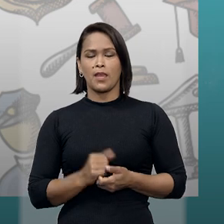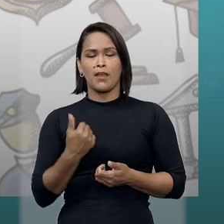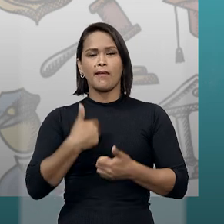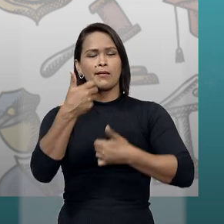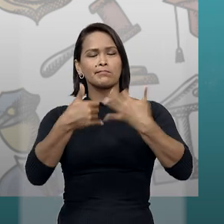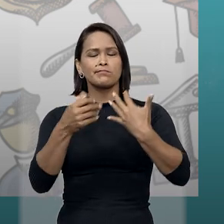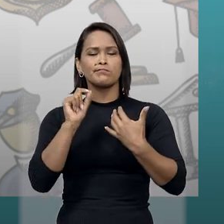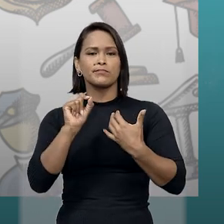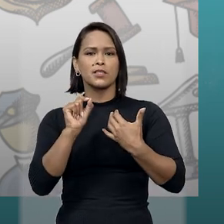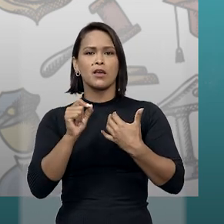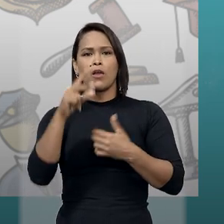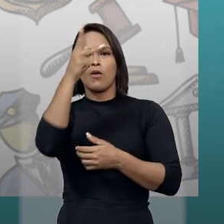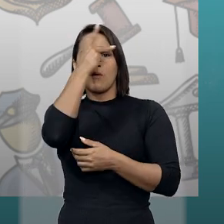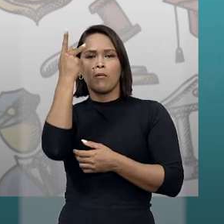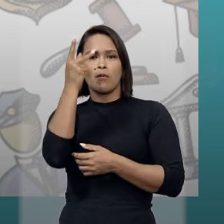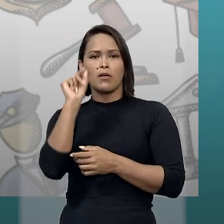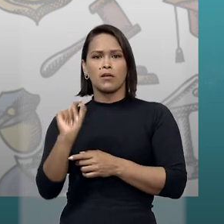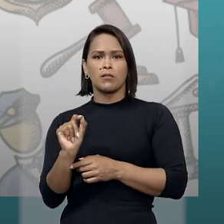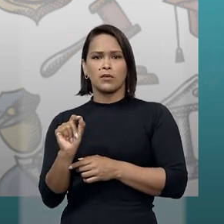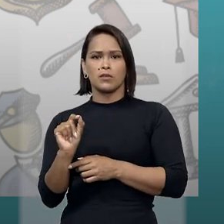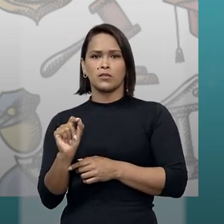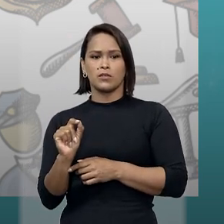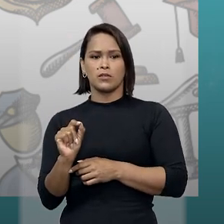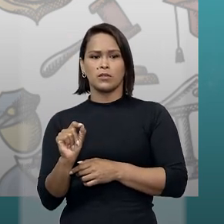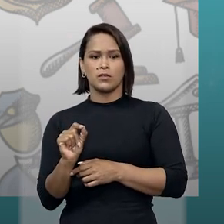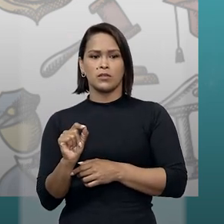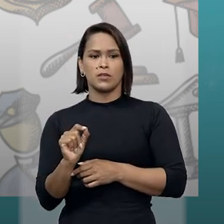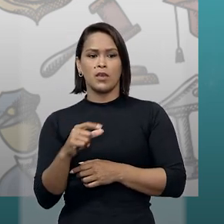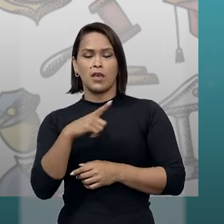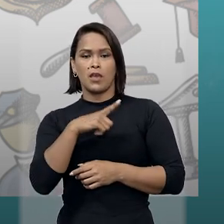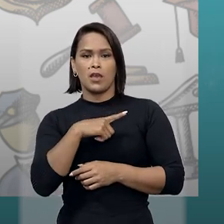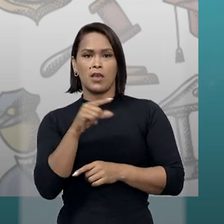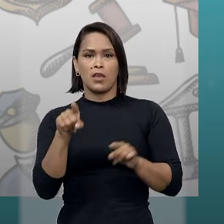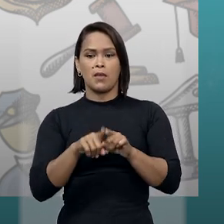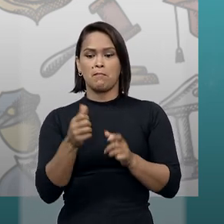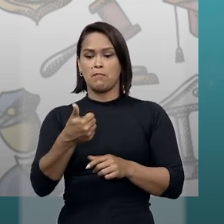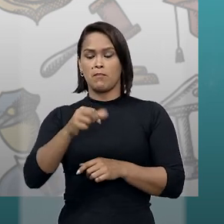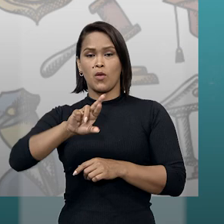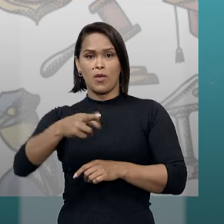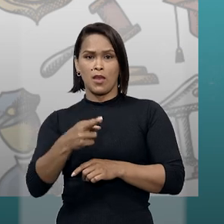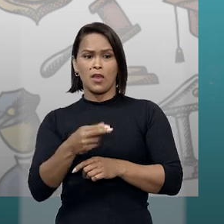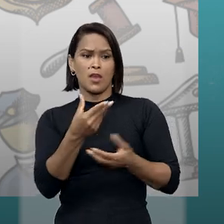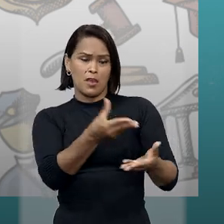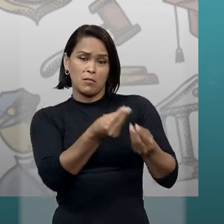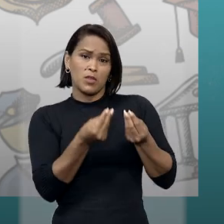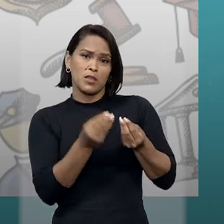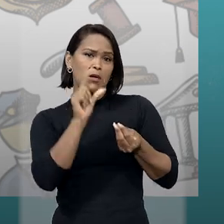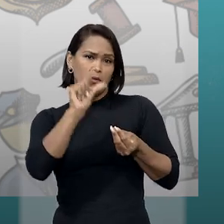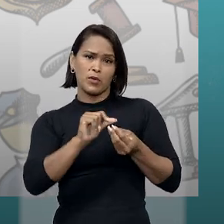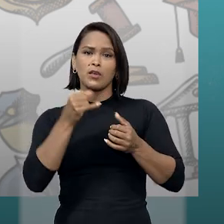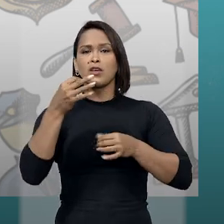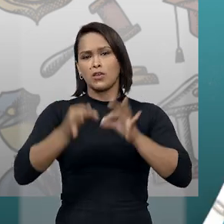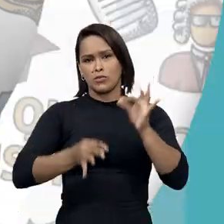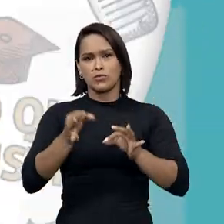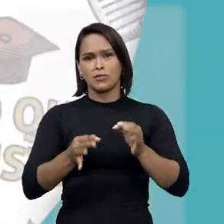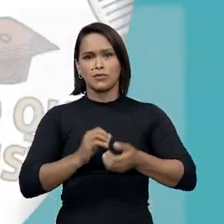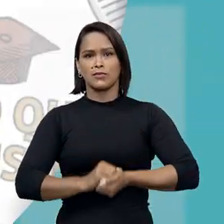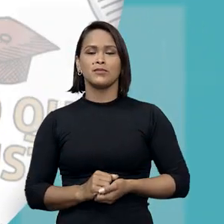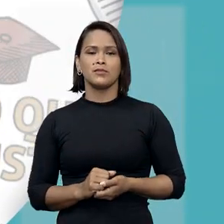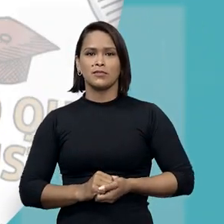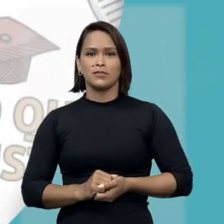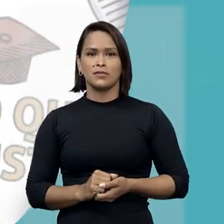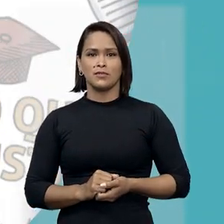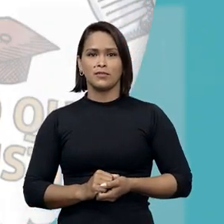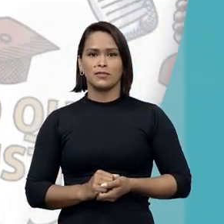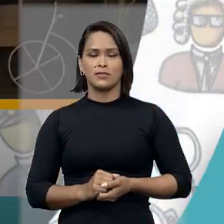Tipo, uma pessoa tem R$1,000, te dá um pouquinho, é justo.